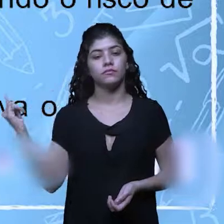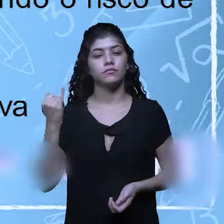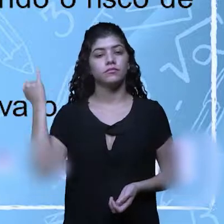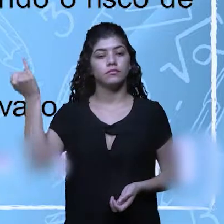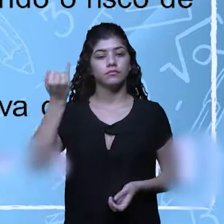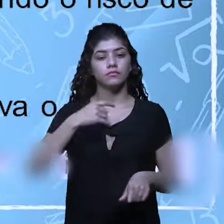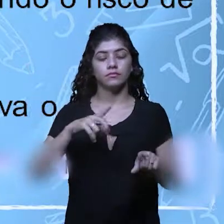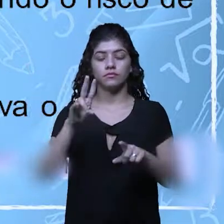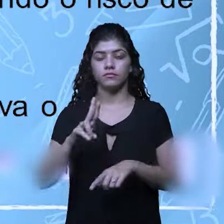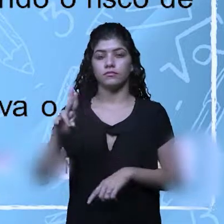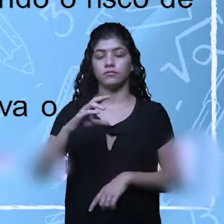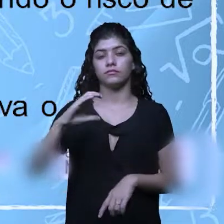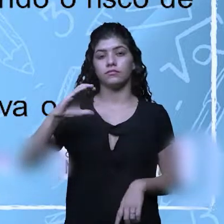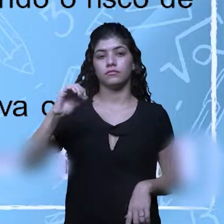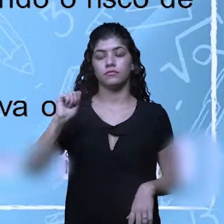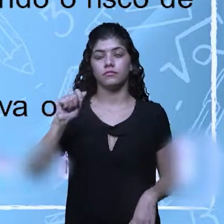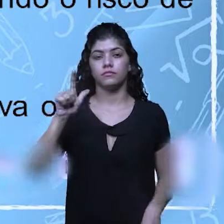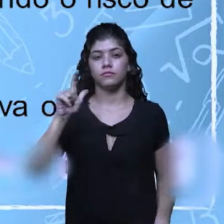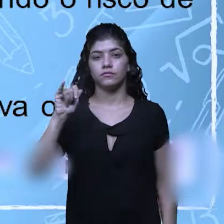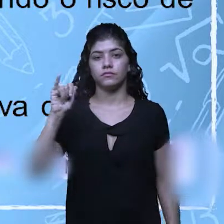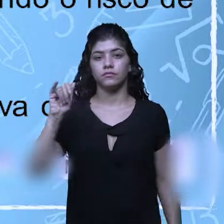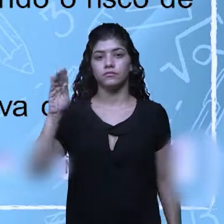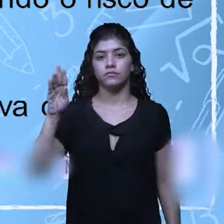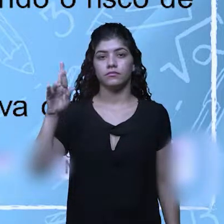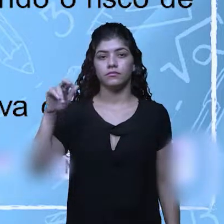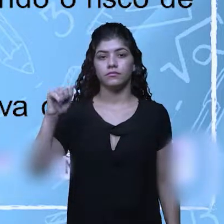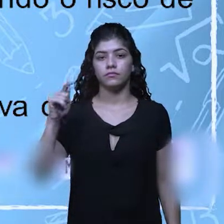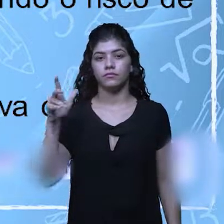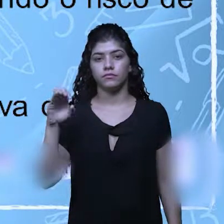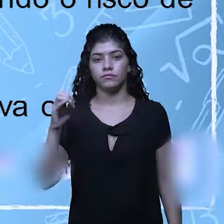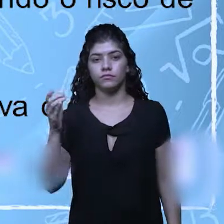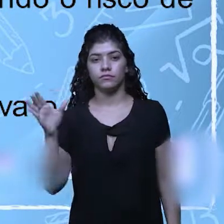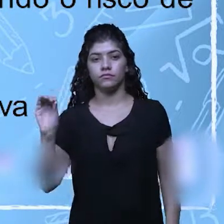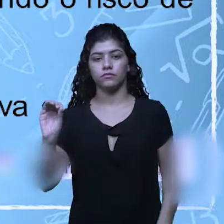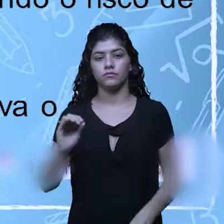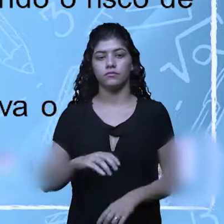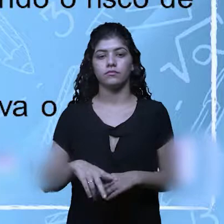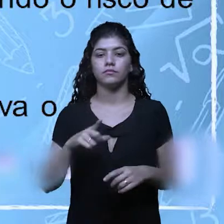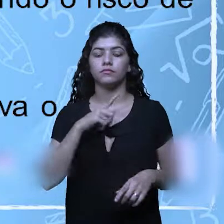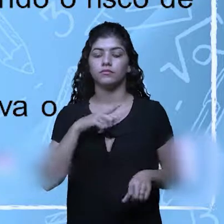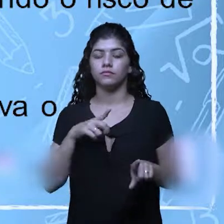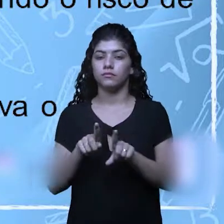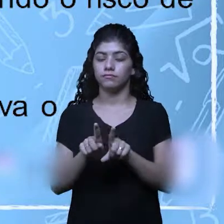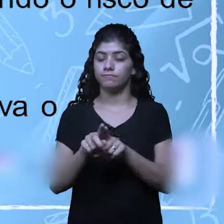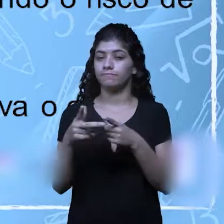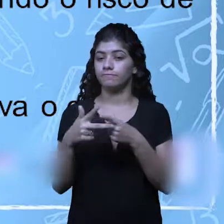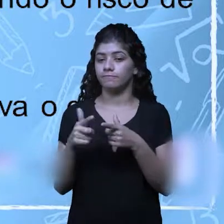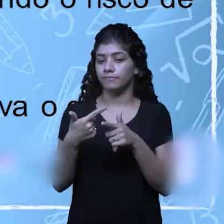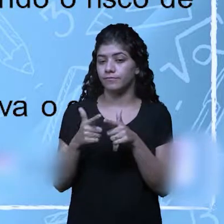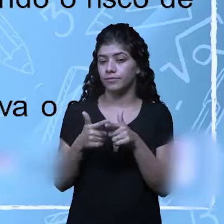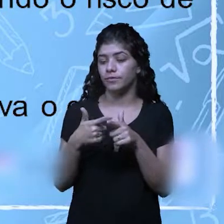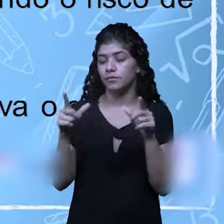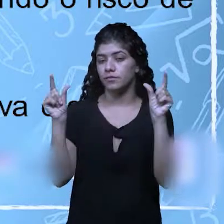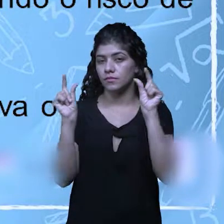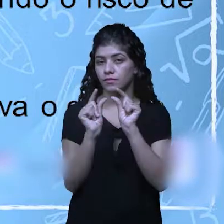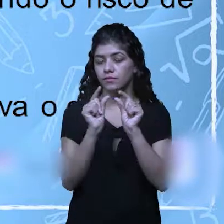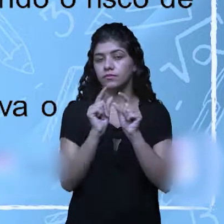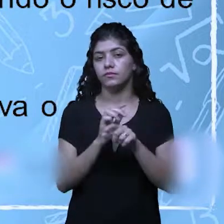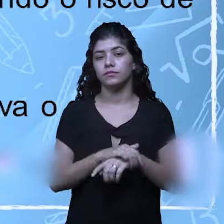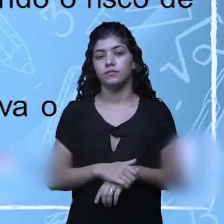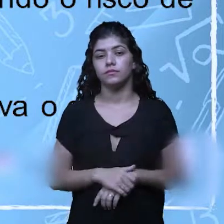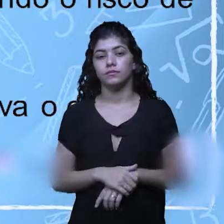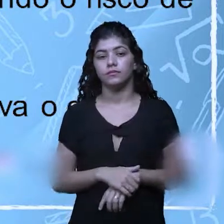calibração. Benefícios da calibração. Com a calibração, os riscos de erro são minimizados, sejam